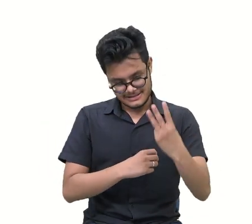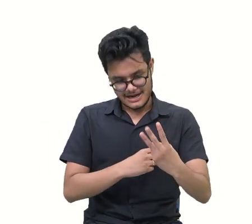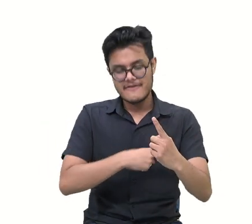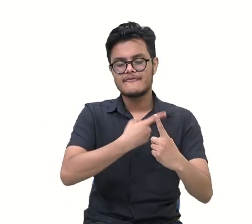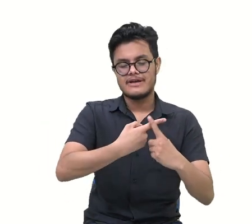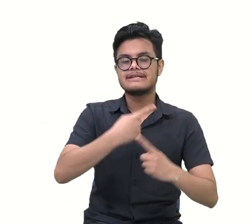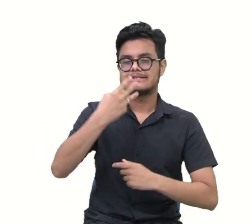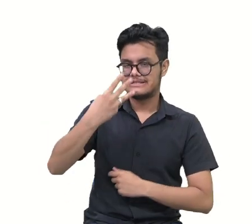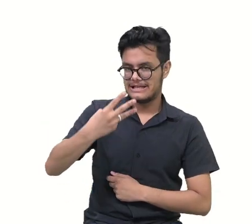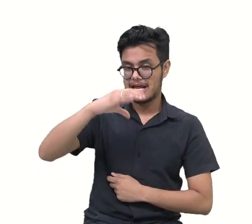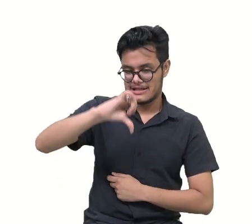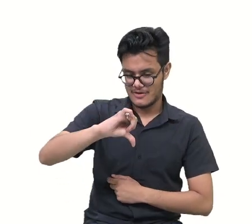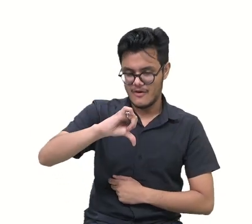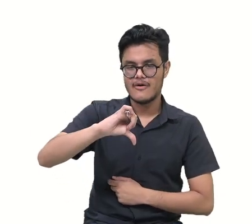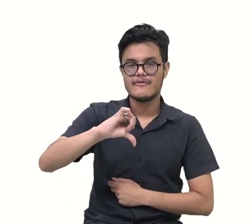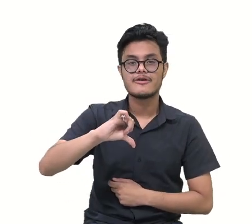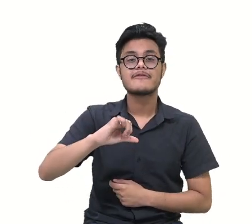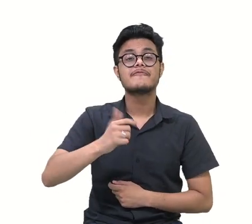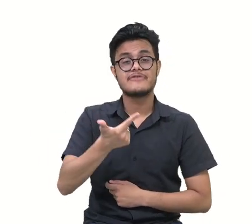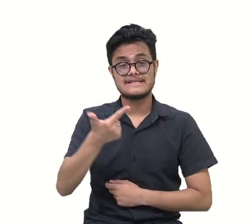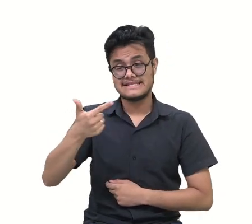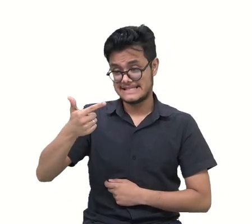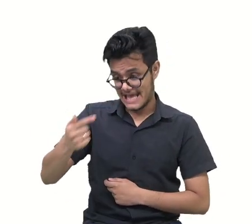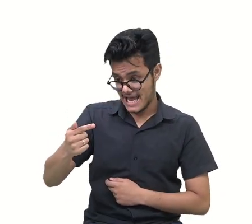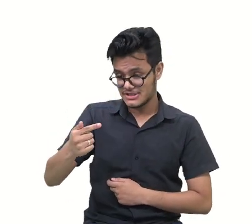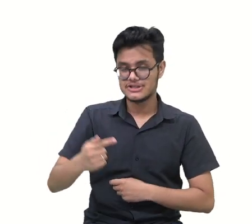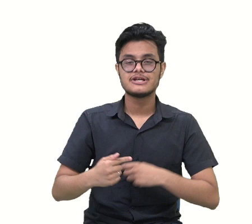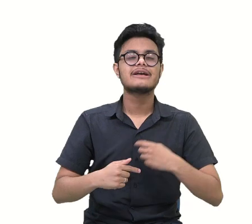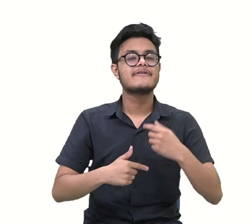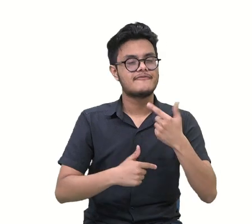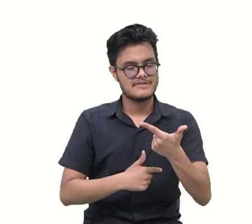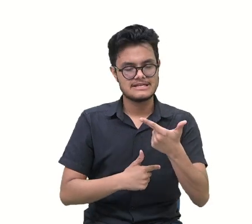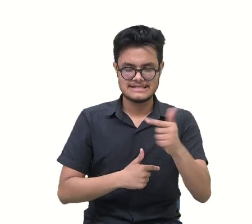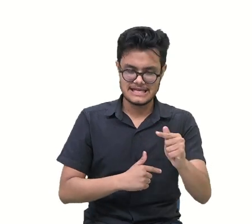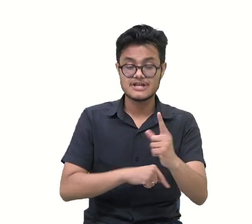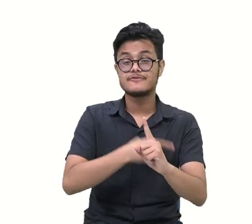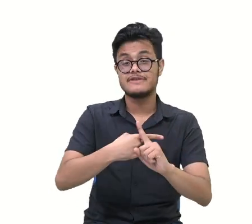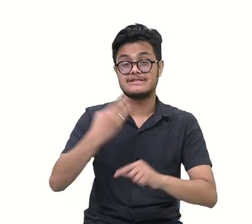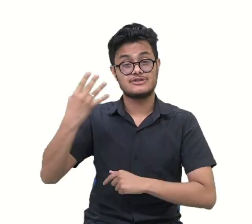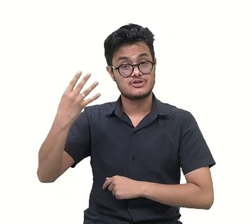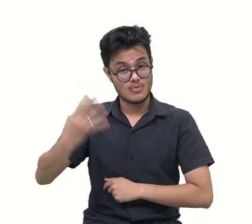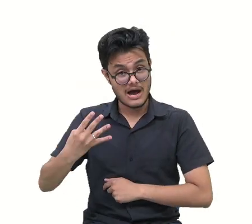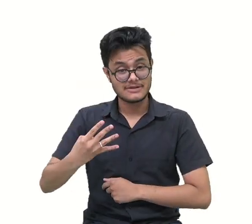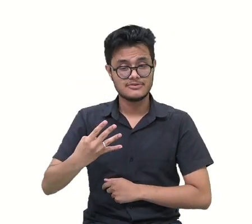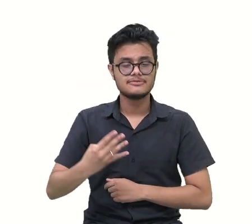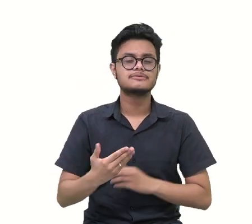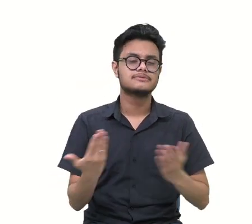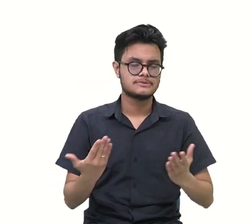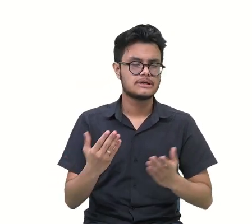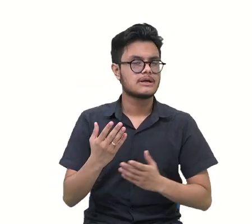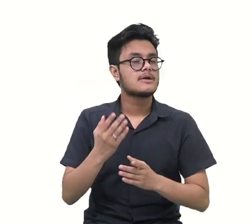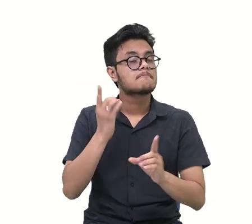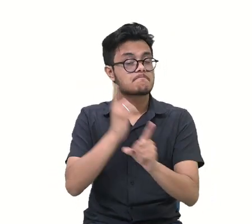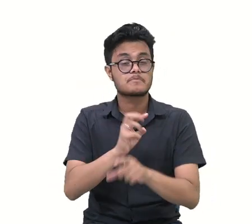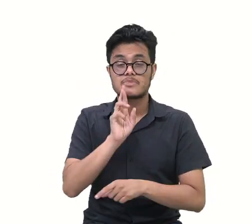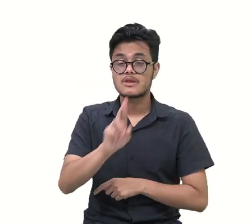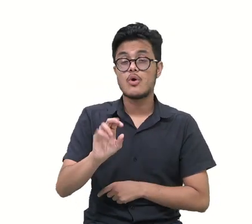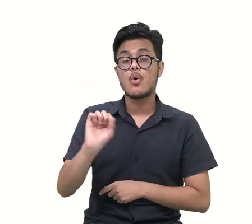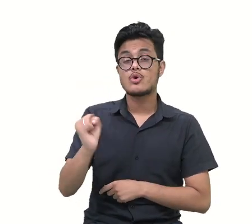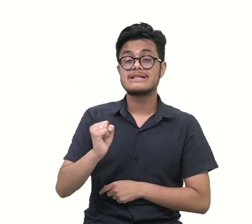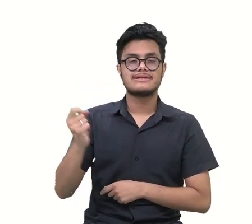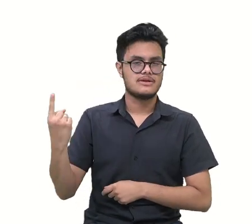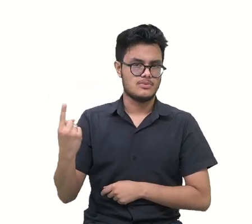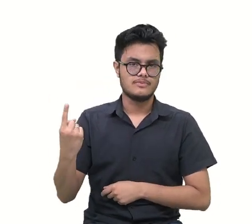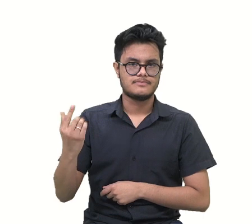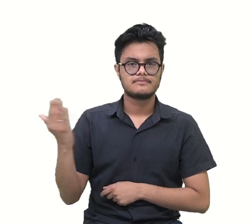3 vezes 3 vezes 3 vezes 3, né? Então 3 vezes 3, 9. 3 vezes 9, 27. 3 vezes 27, 81.